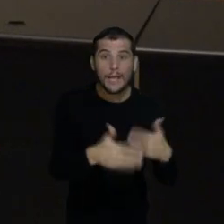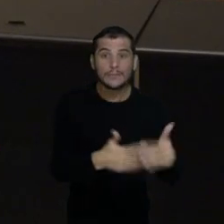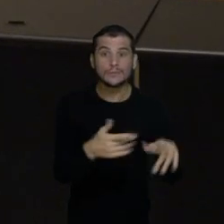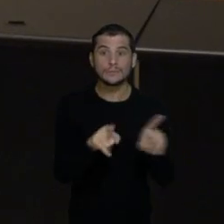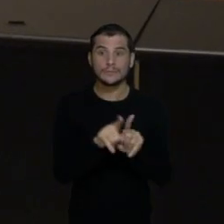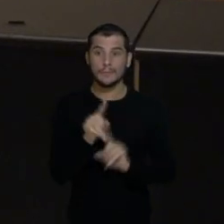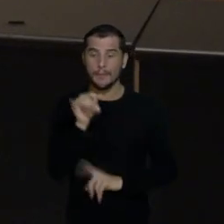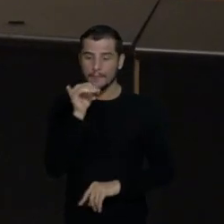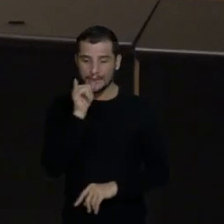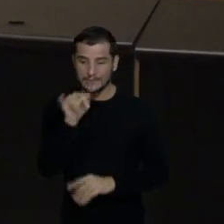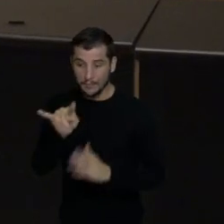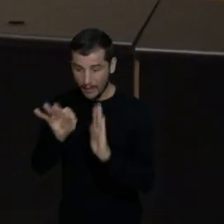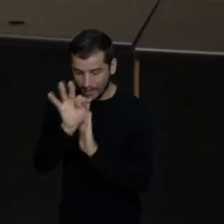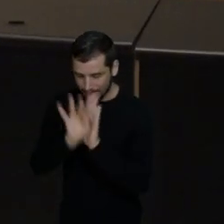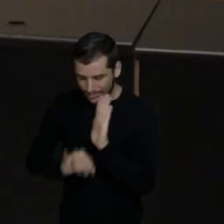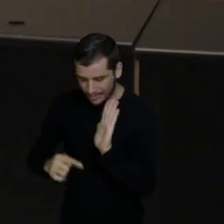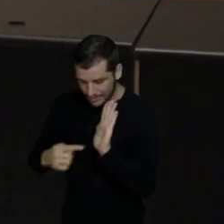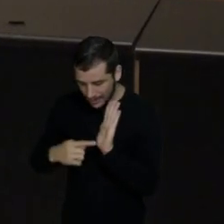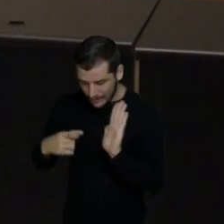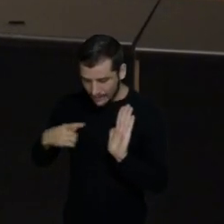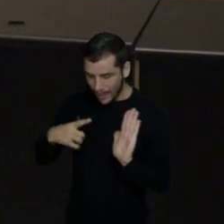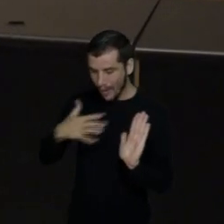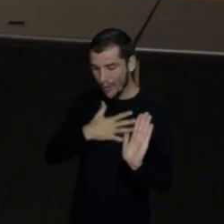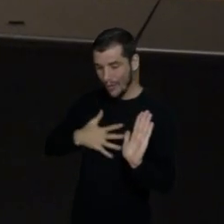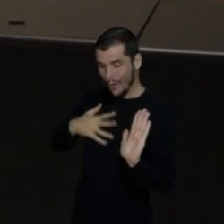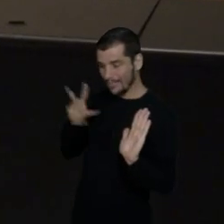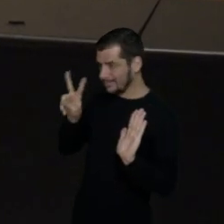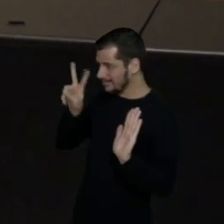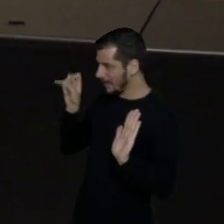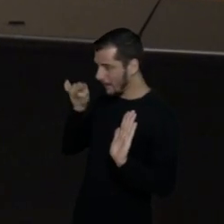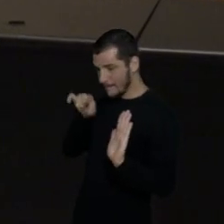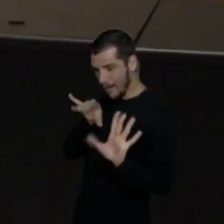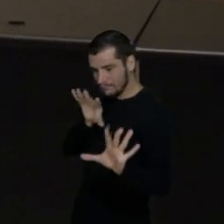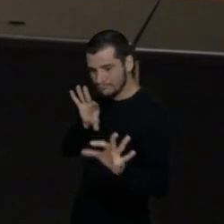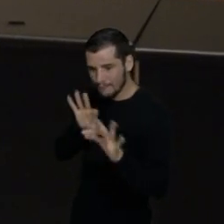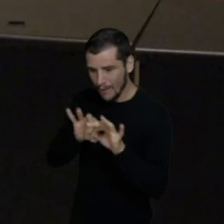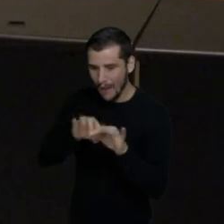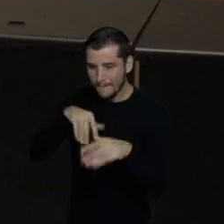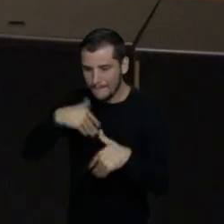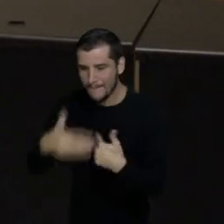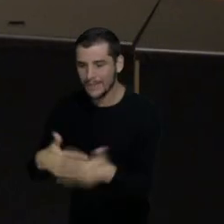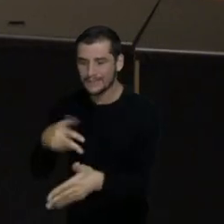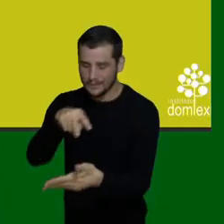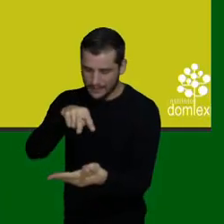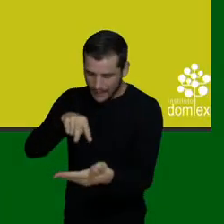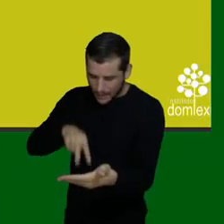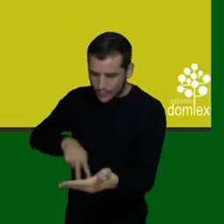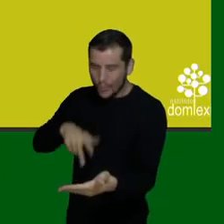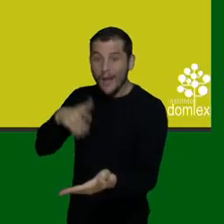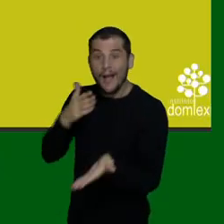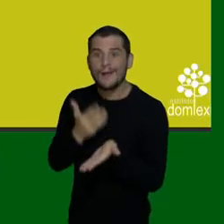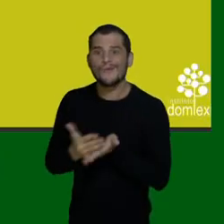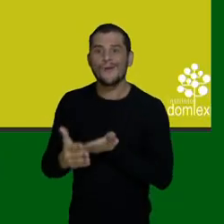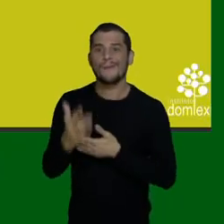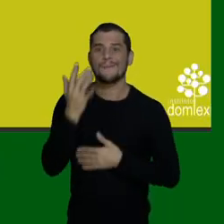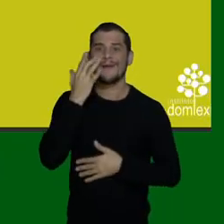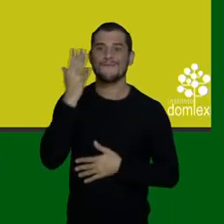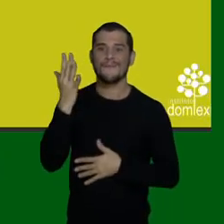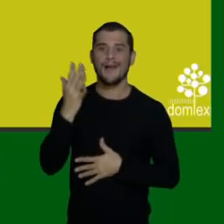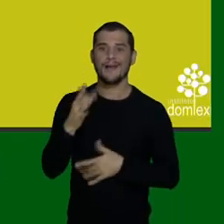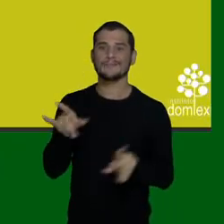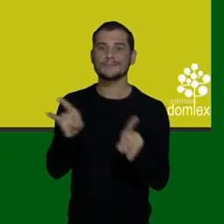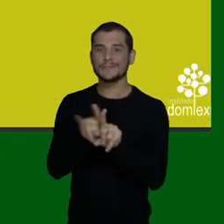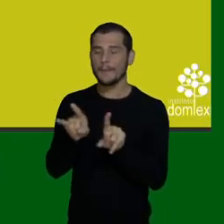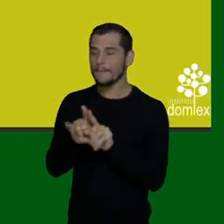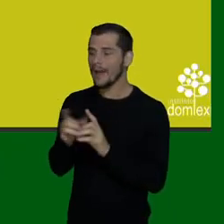gosta e vai ser muito mais fácil dele começar o processo da Leitura afeto